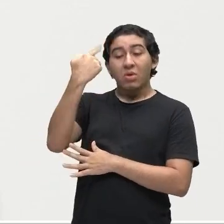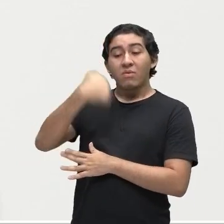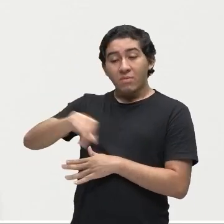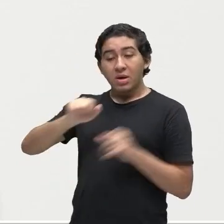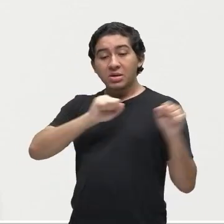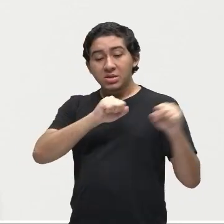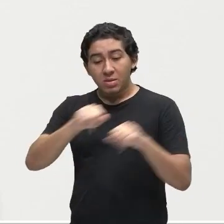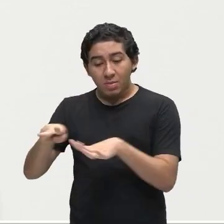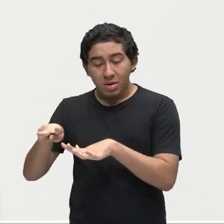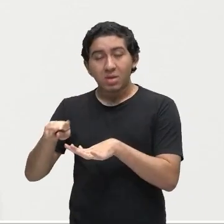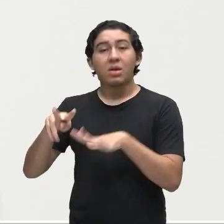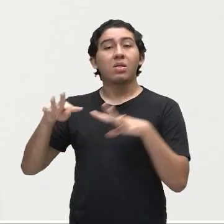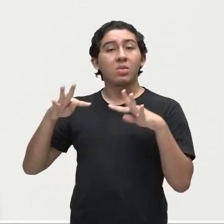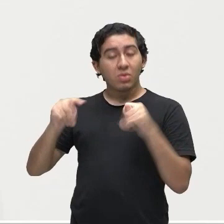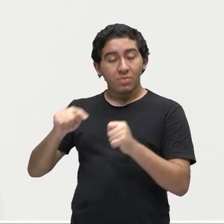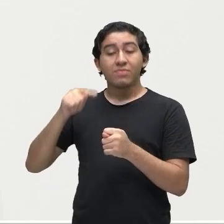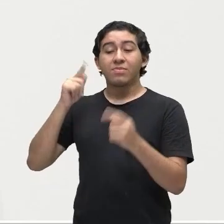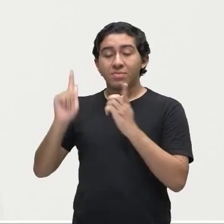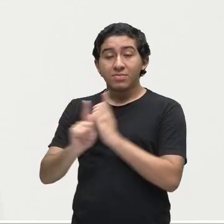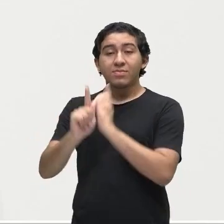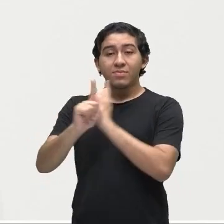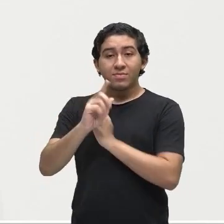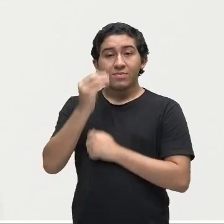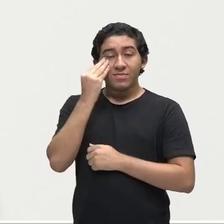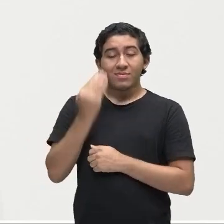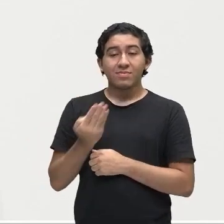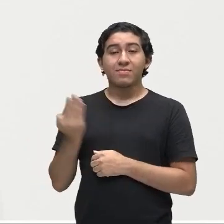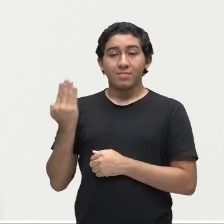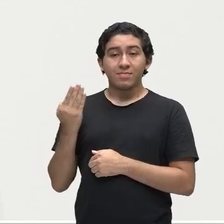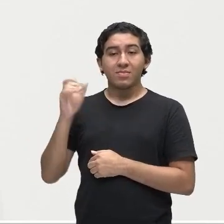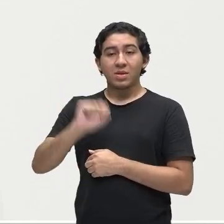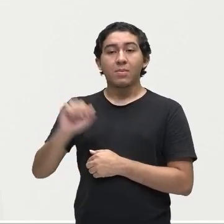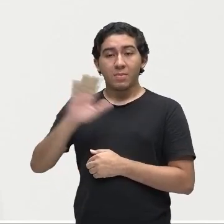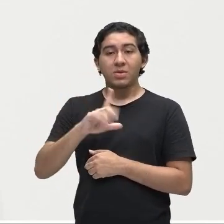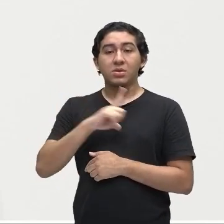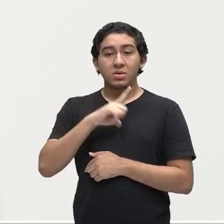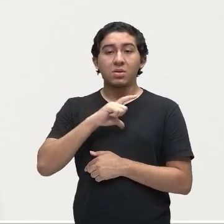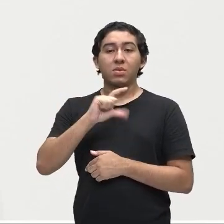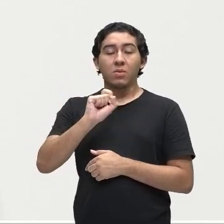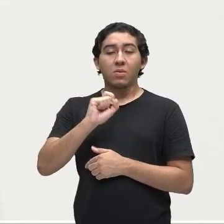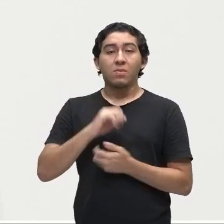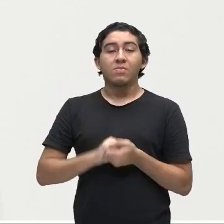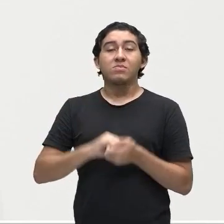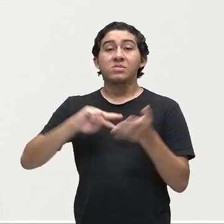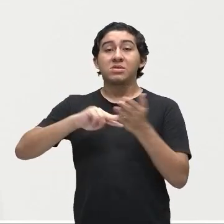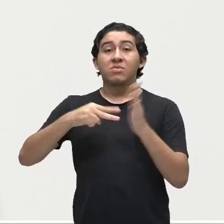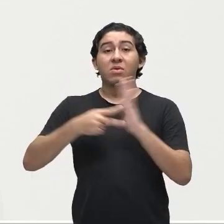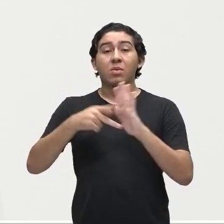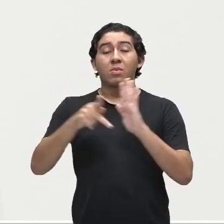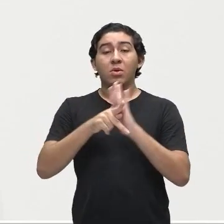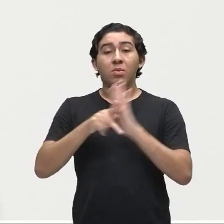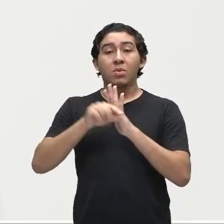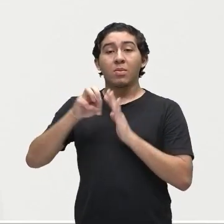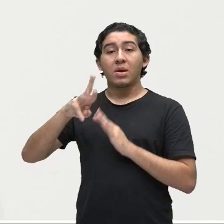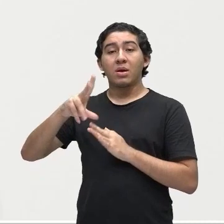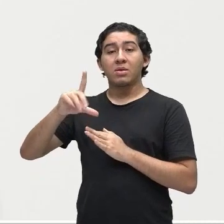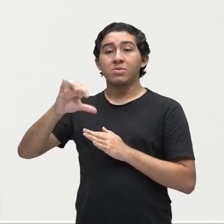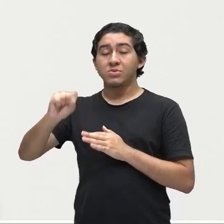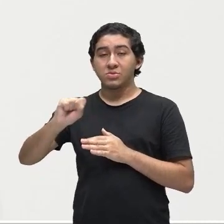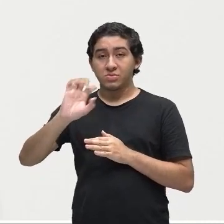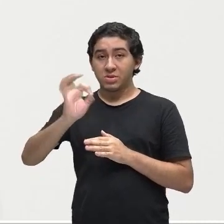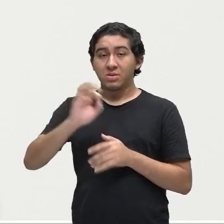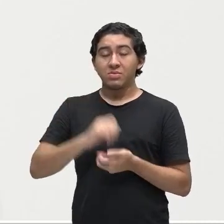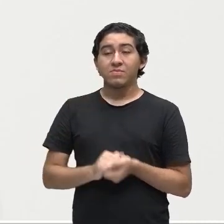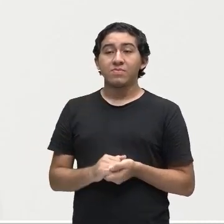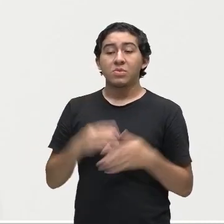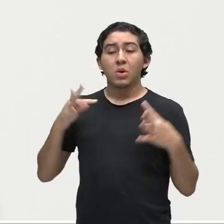semanalmente. Olha só, a gente tem aqui uma imagem que mostra aí o que eram esses mercados, tá? Onde